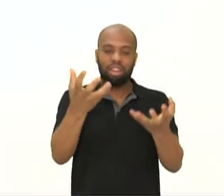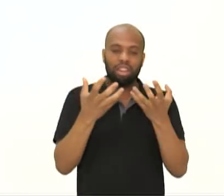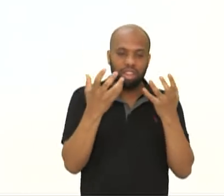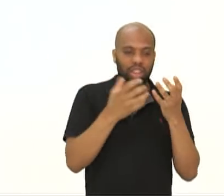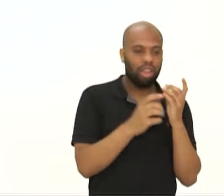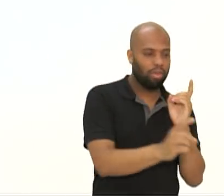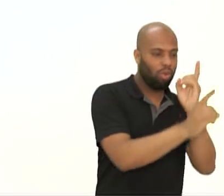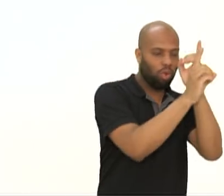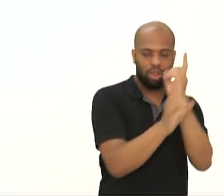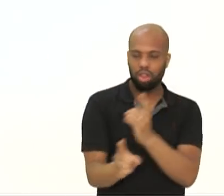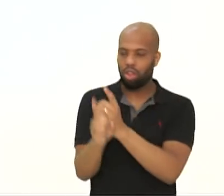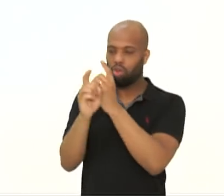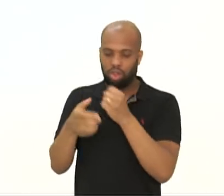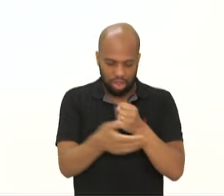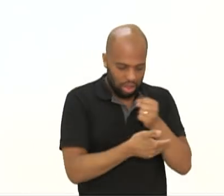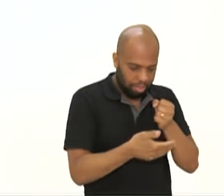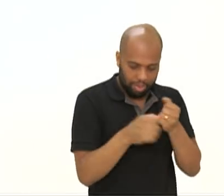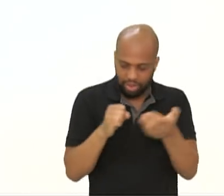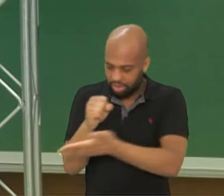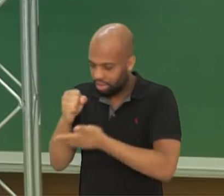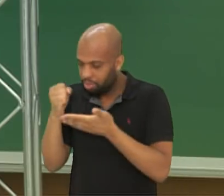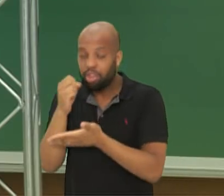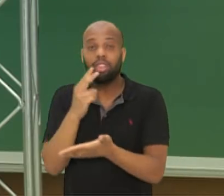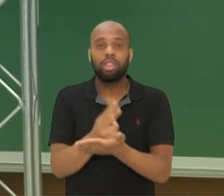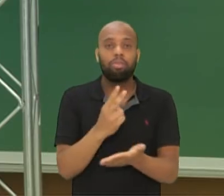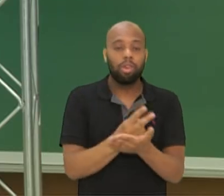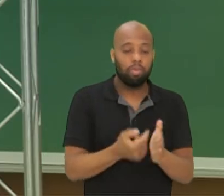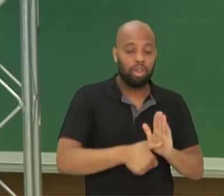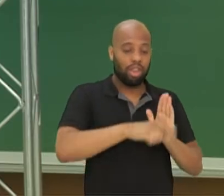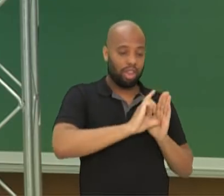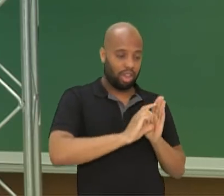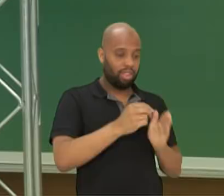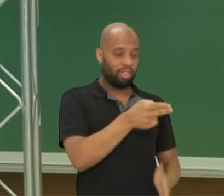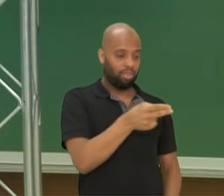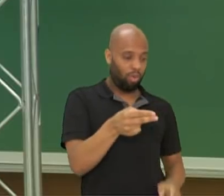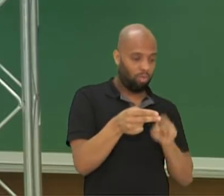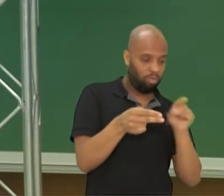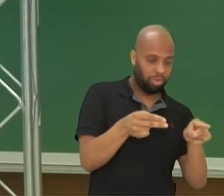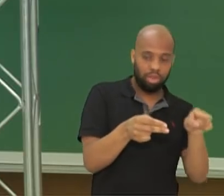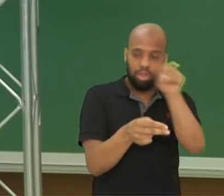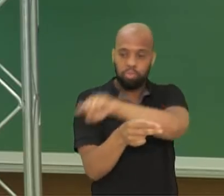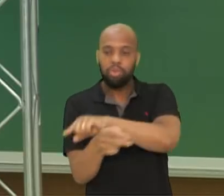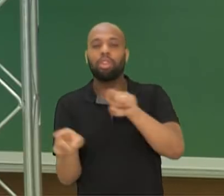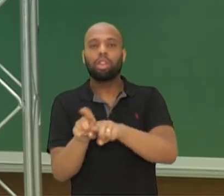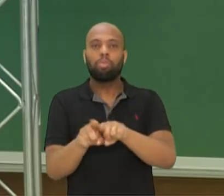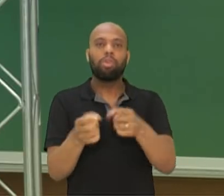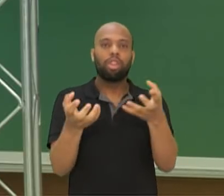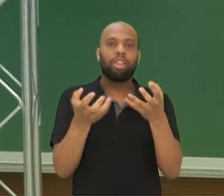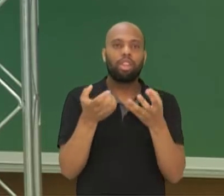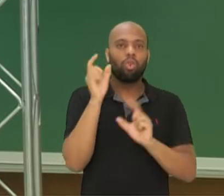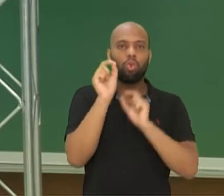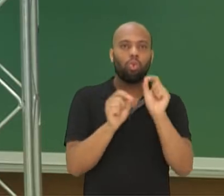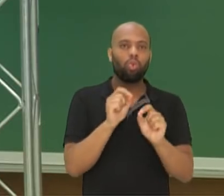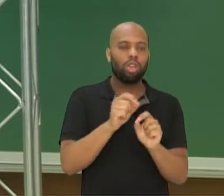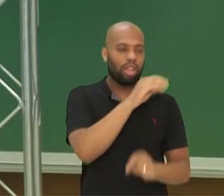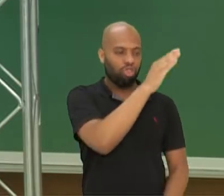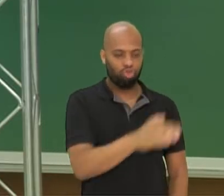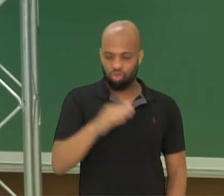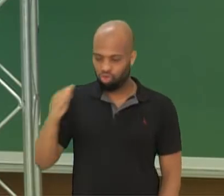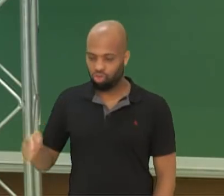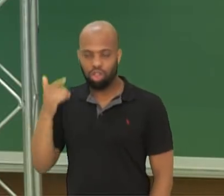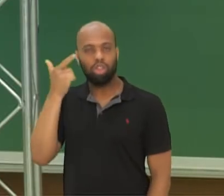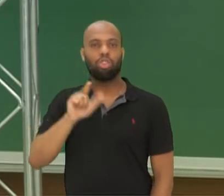olha só, preciso ter a mesma base antes e depois da igualdade para poder simplificar as bases e trabalhar com os